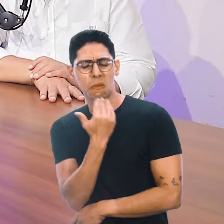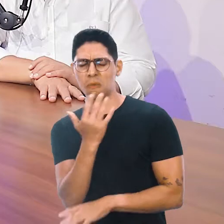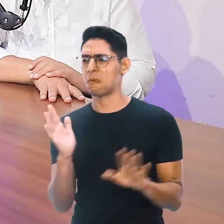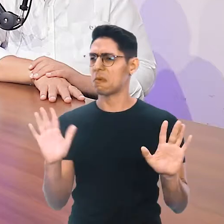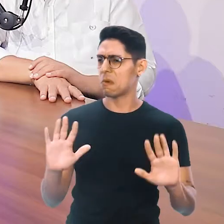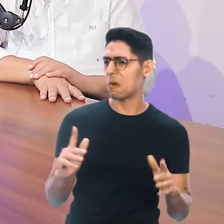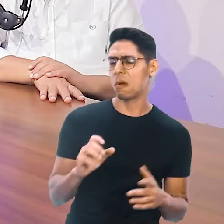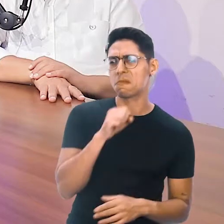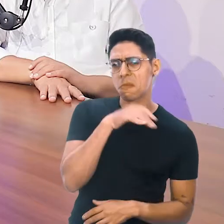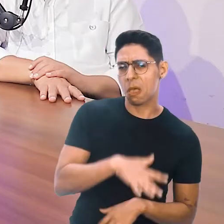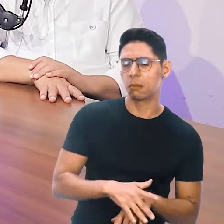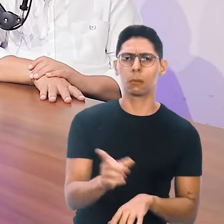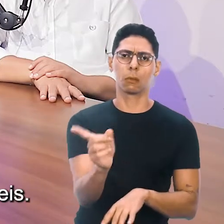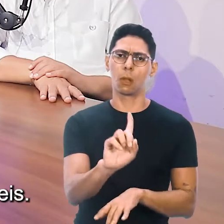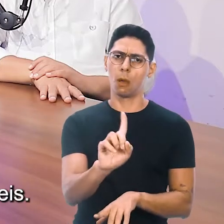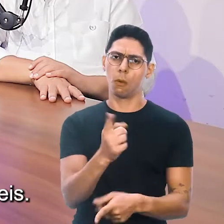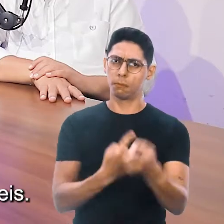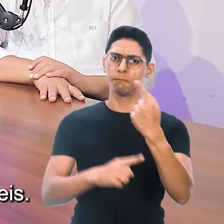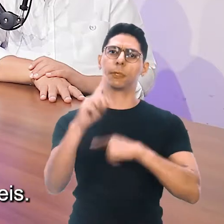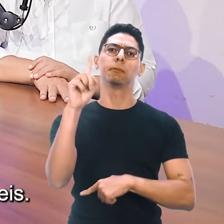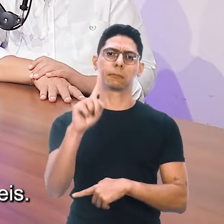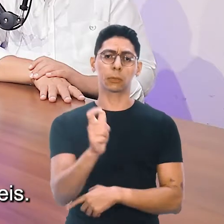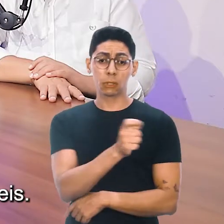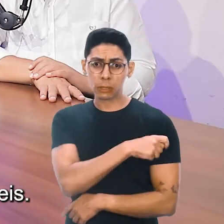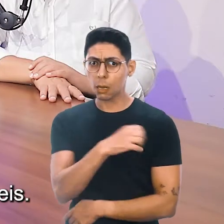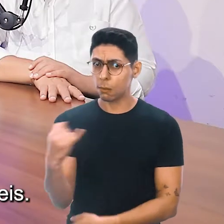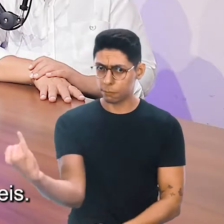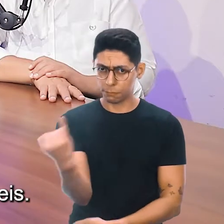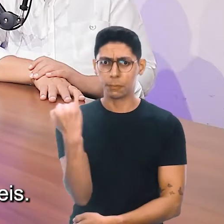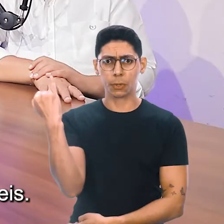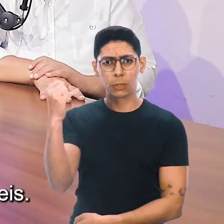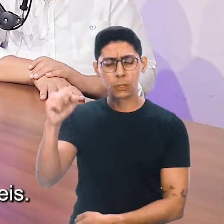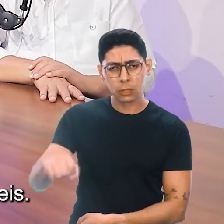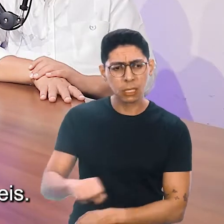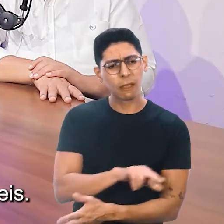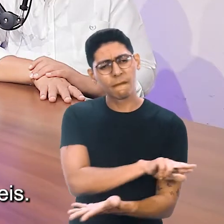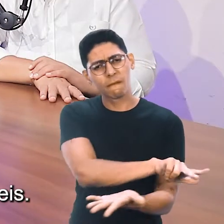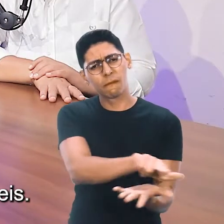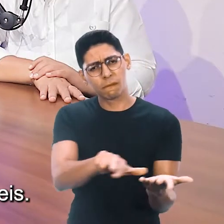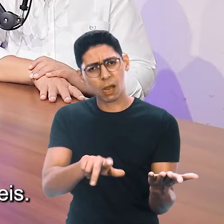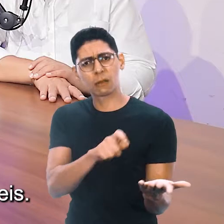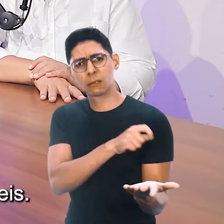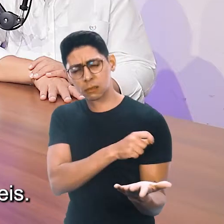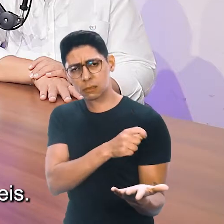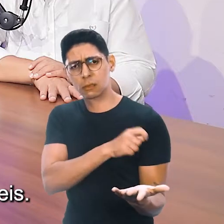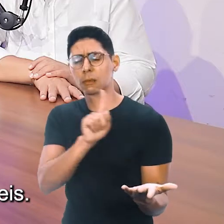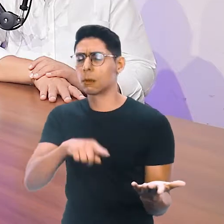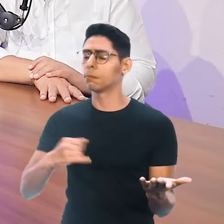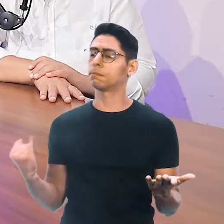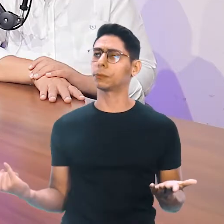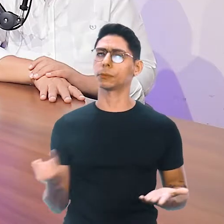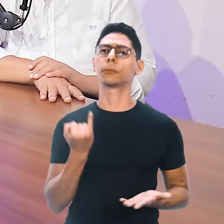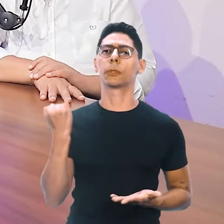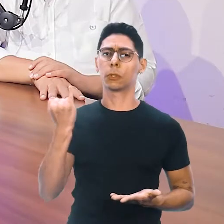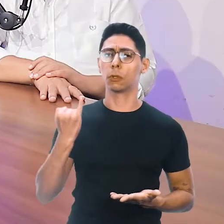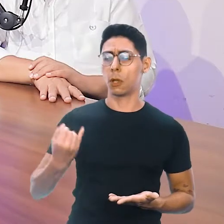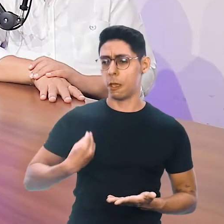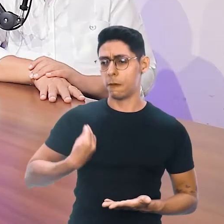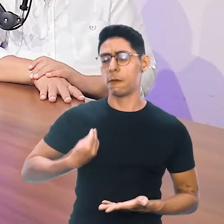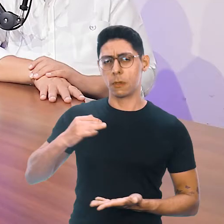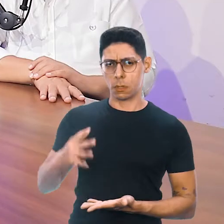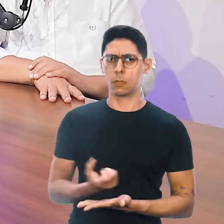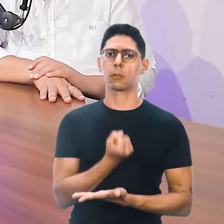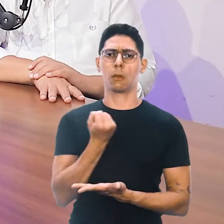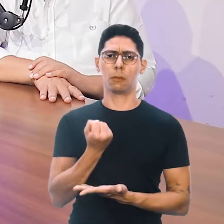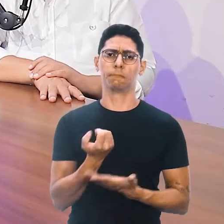faria mal. Muito ao contrário, a vacinação contra a polio e outras vacinas também são imprescindíveis, salvam vidas.